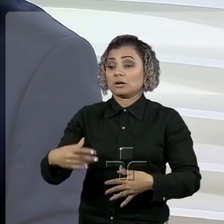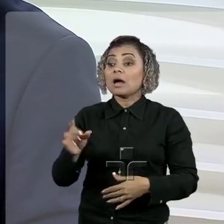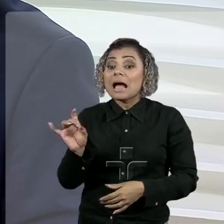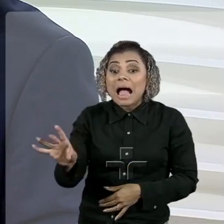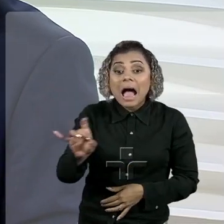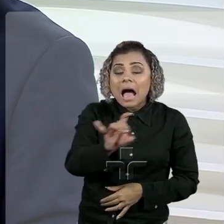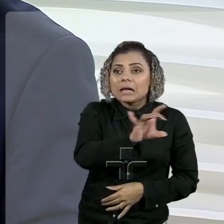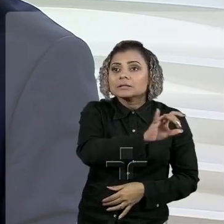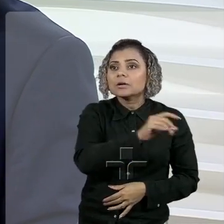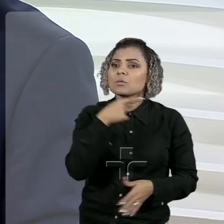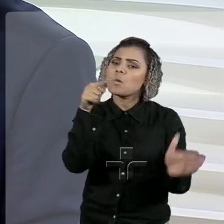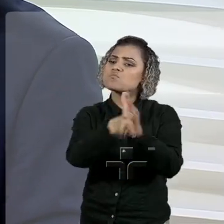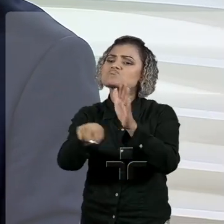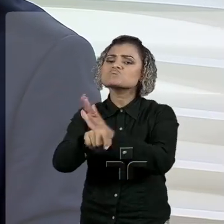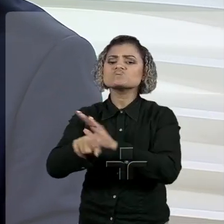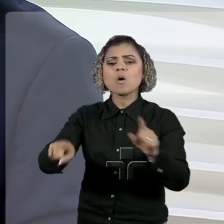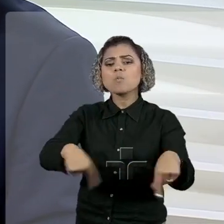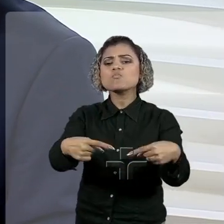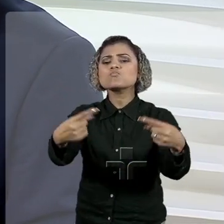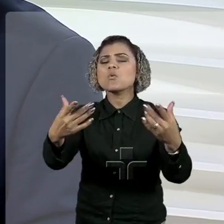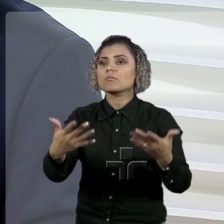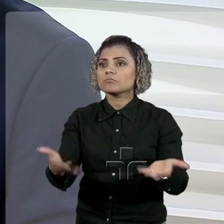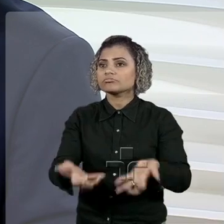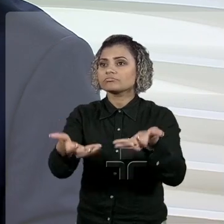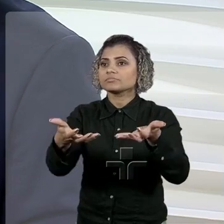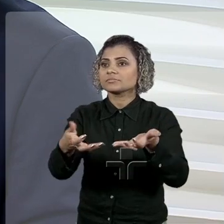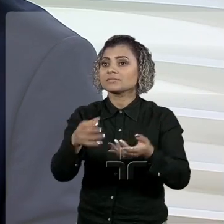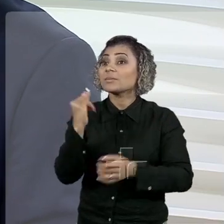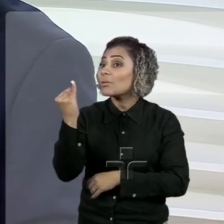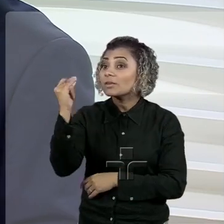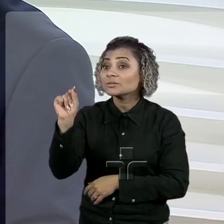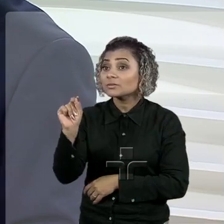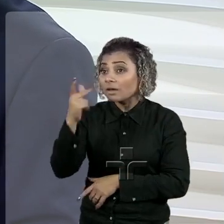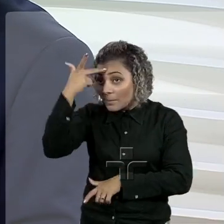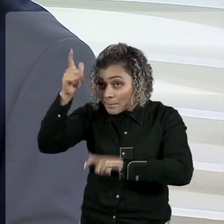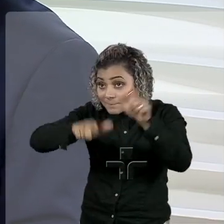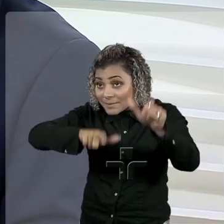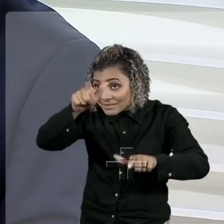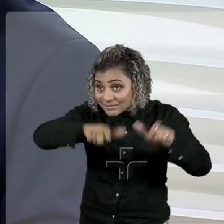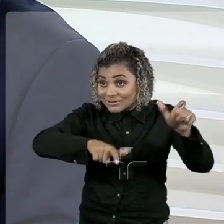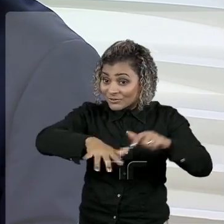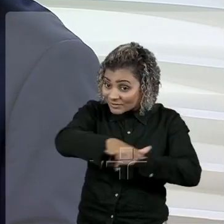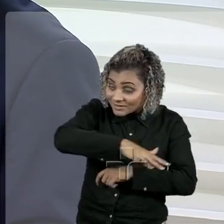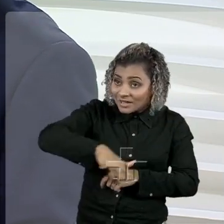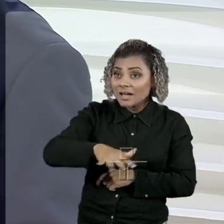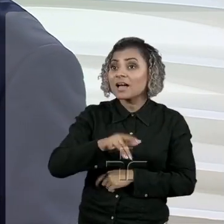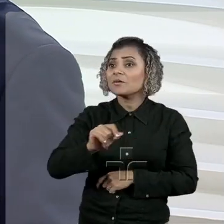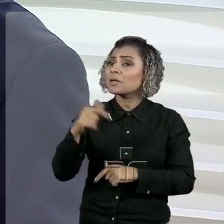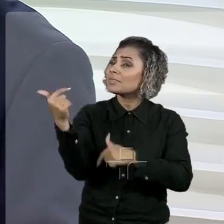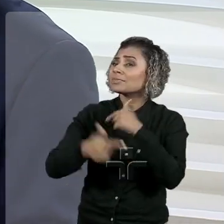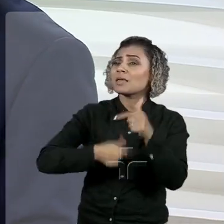que estava discutindo. A riqueza disso foi que muitas pessoas da área meio, o cara que